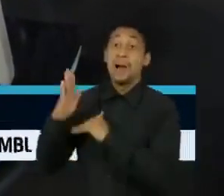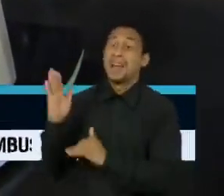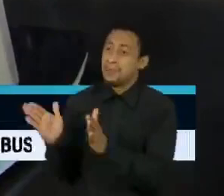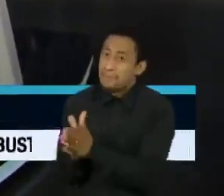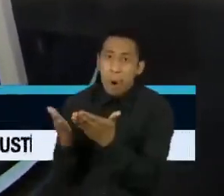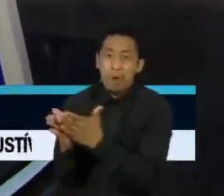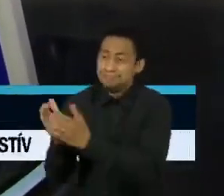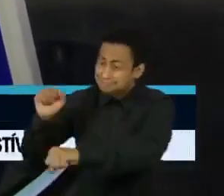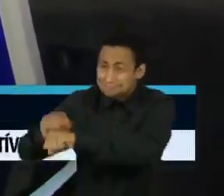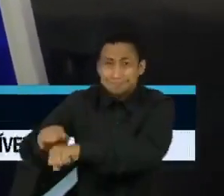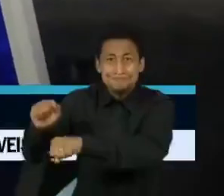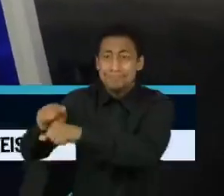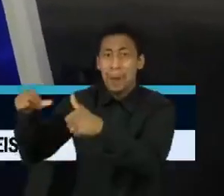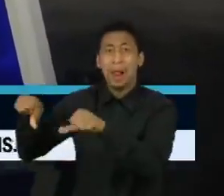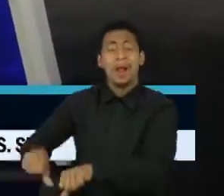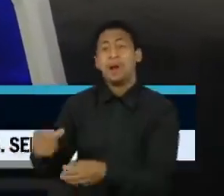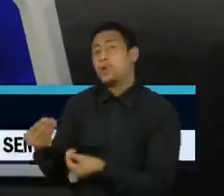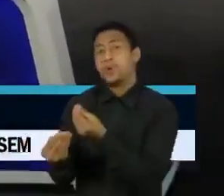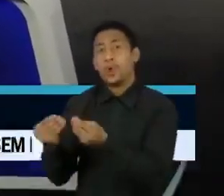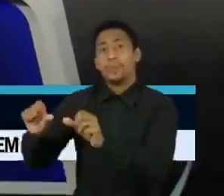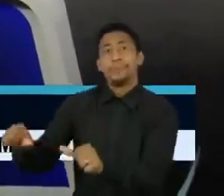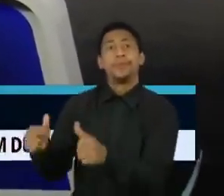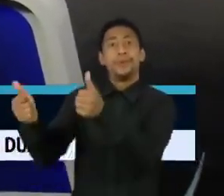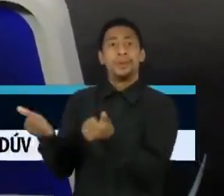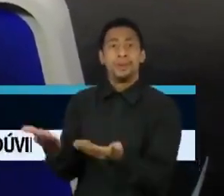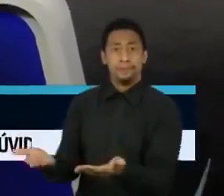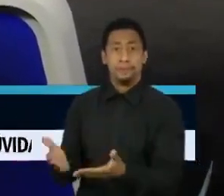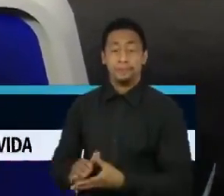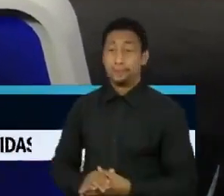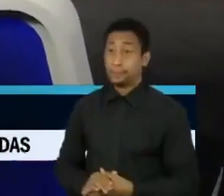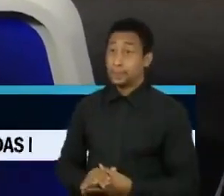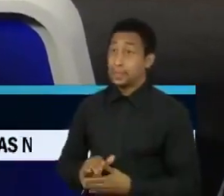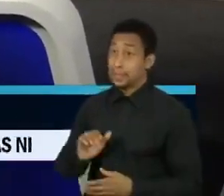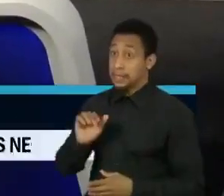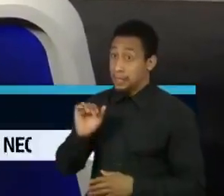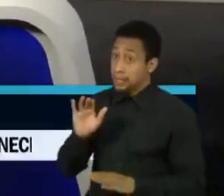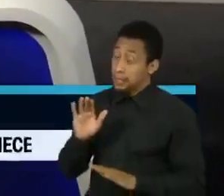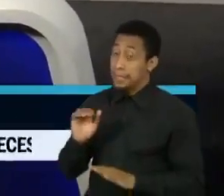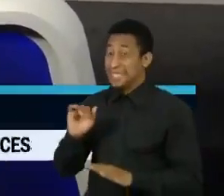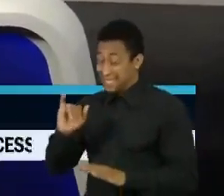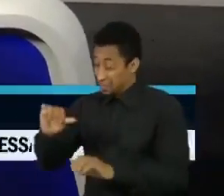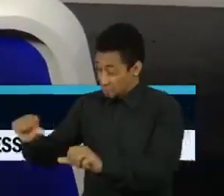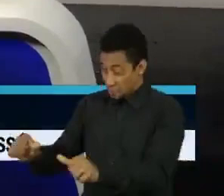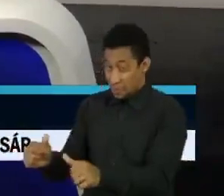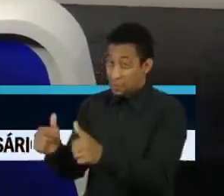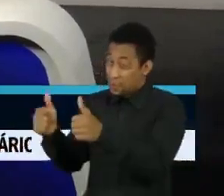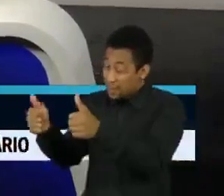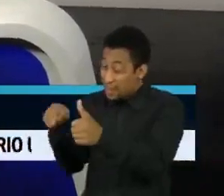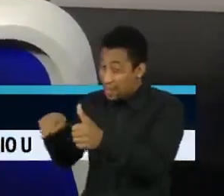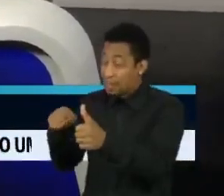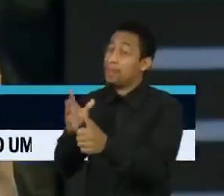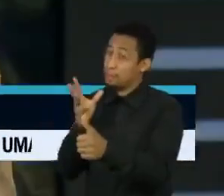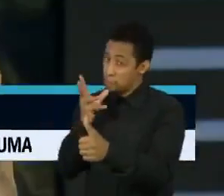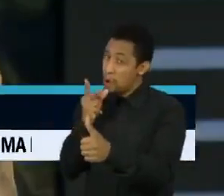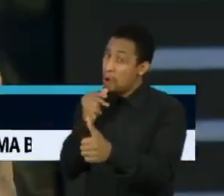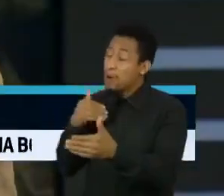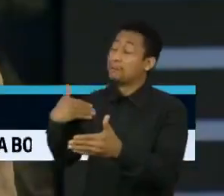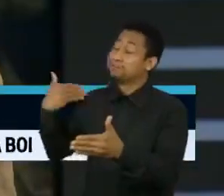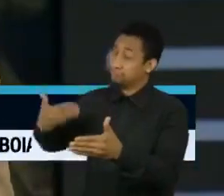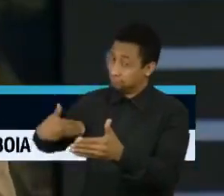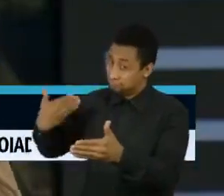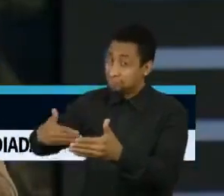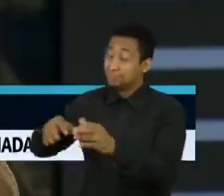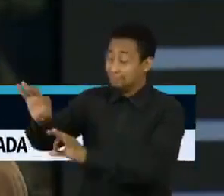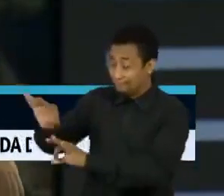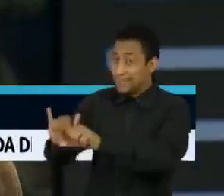mais pobres. Como inverter essa lógica? Olha, você não inverte isso a curto prazo. Tem que ter políticas de longo prazo para